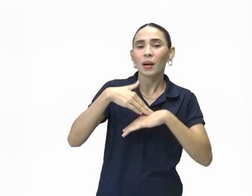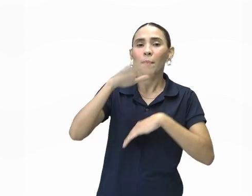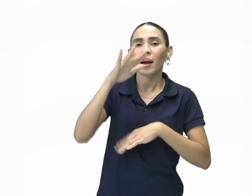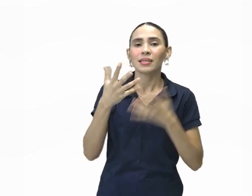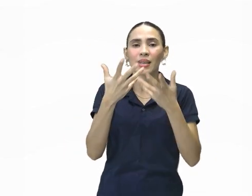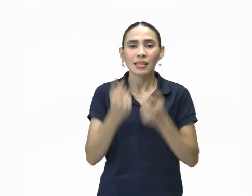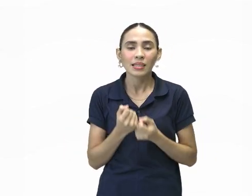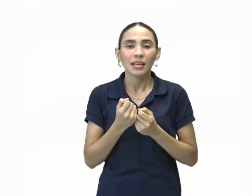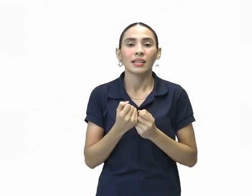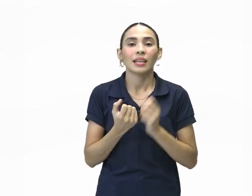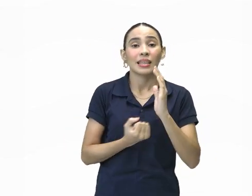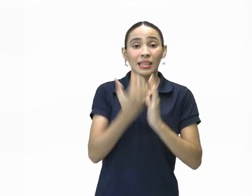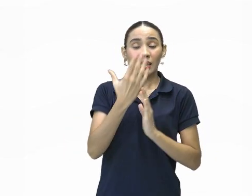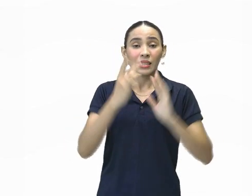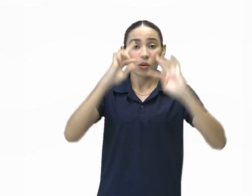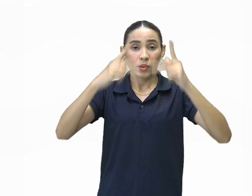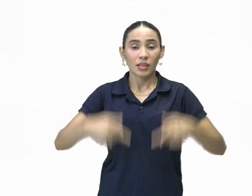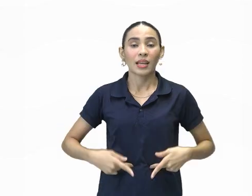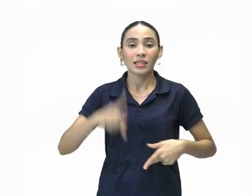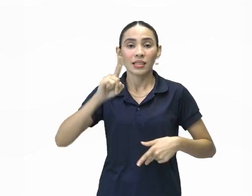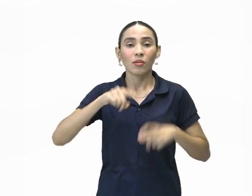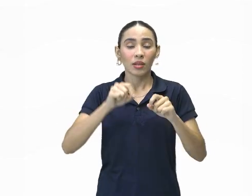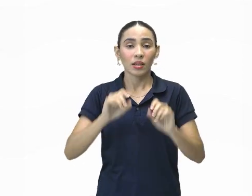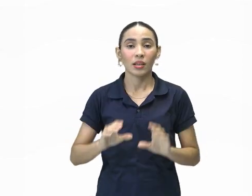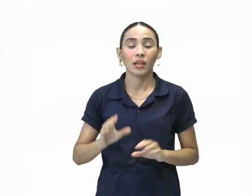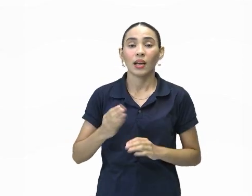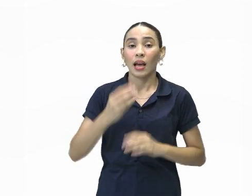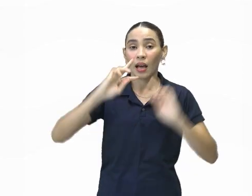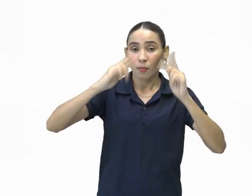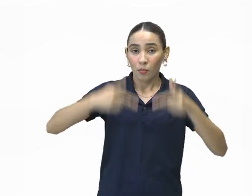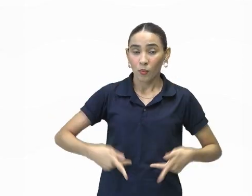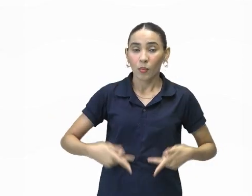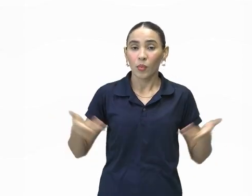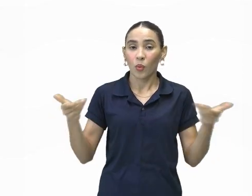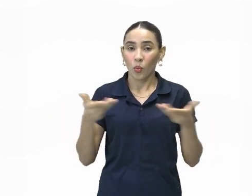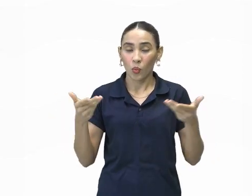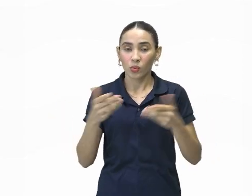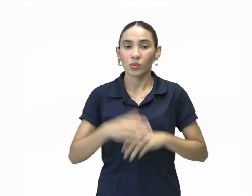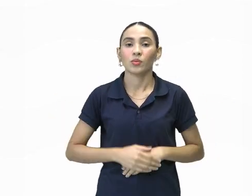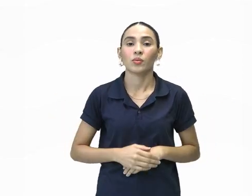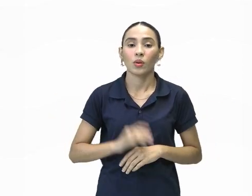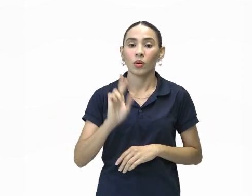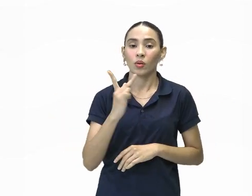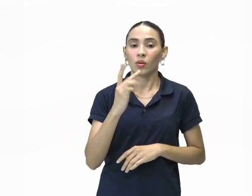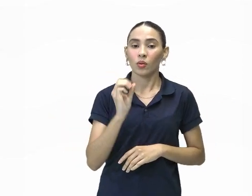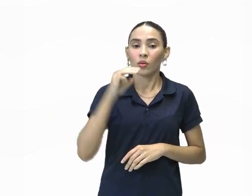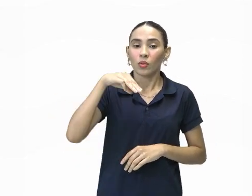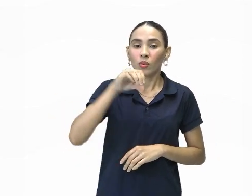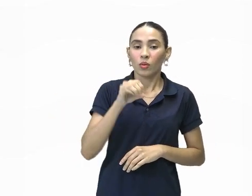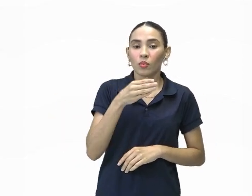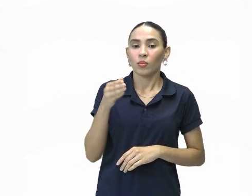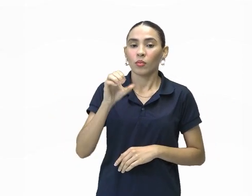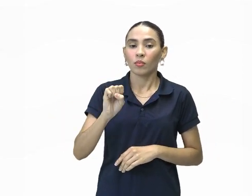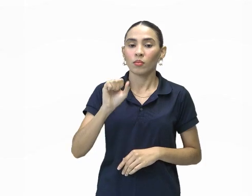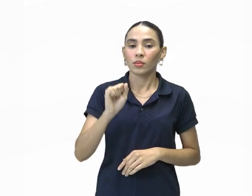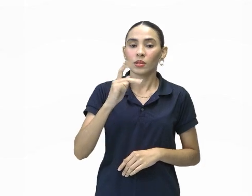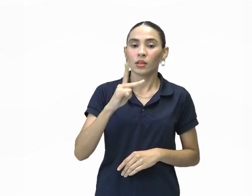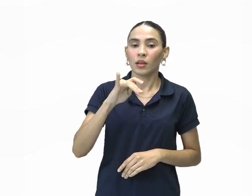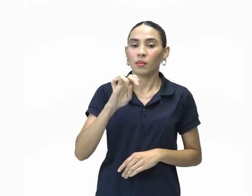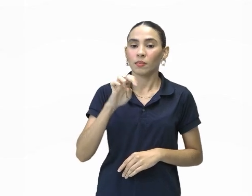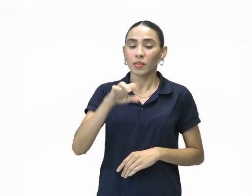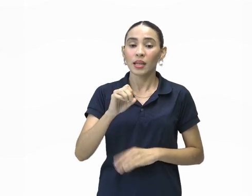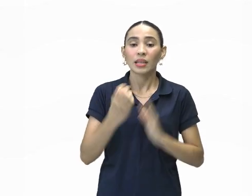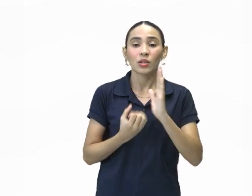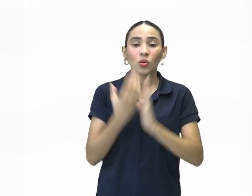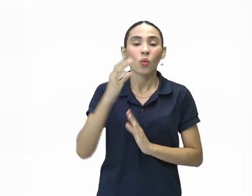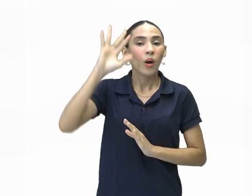para a origem da humanidade é de que a espécie humana moderna, ou seja, o Homo sapiens, surgiu na África há cerca